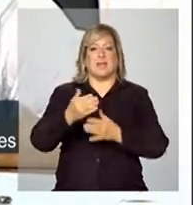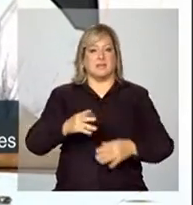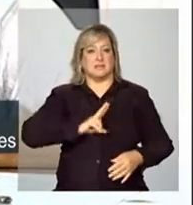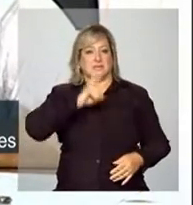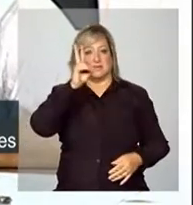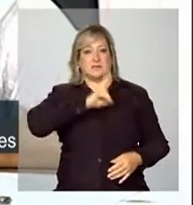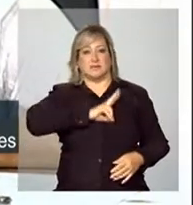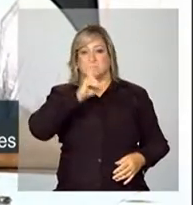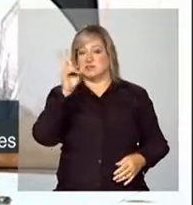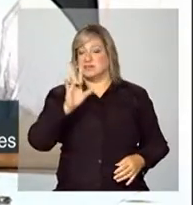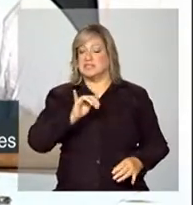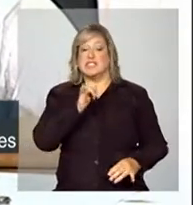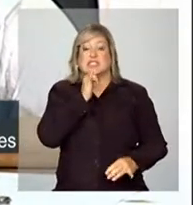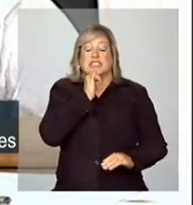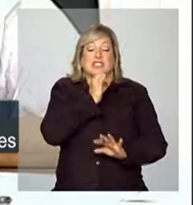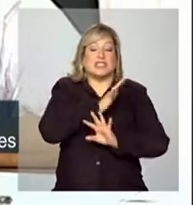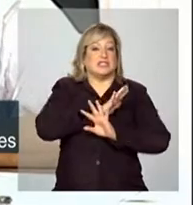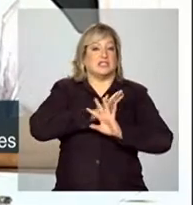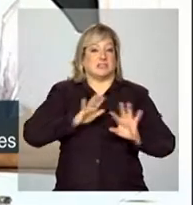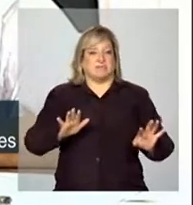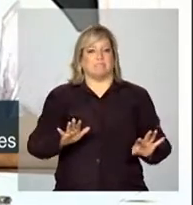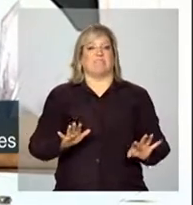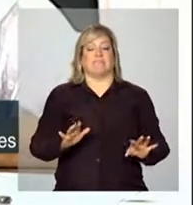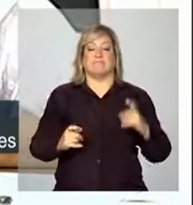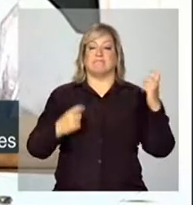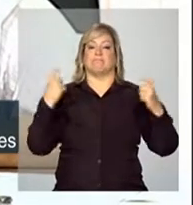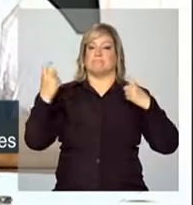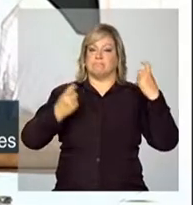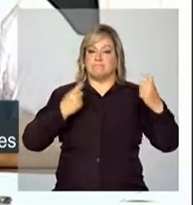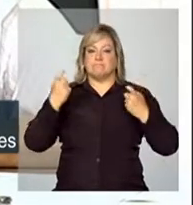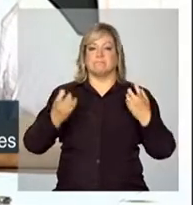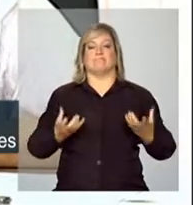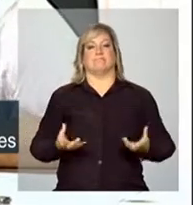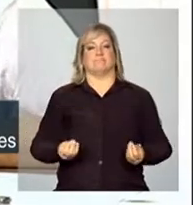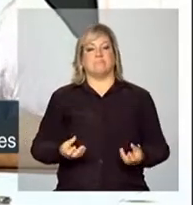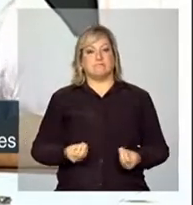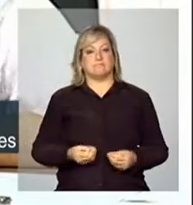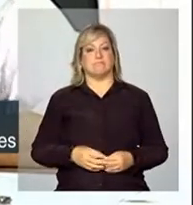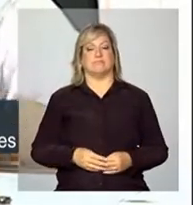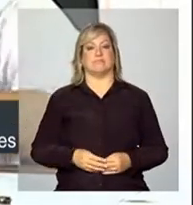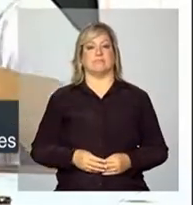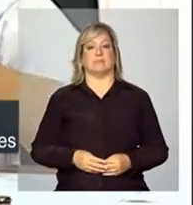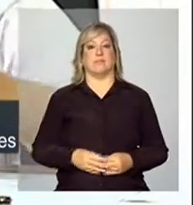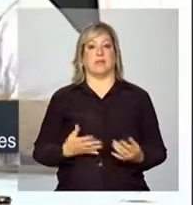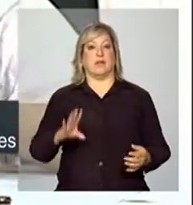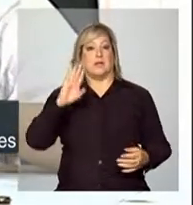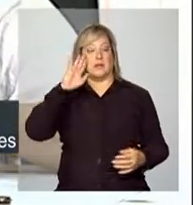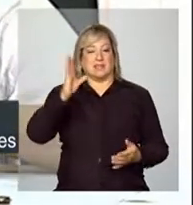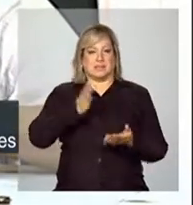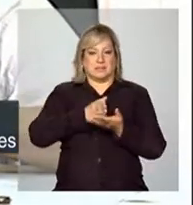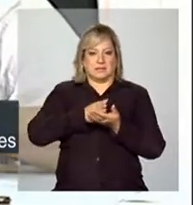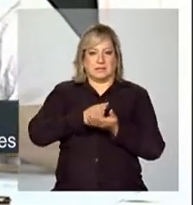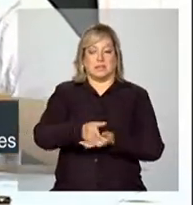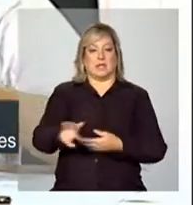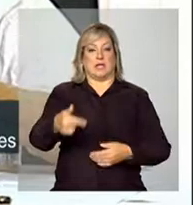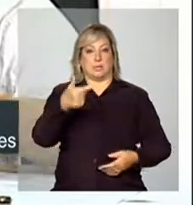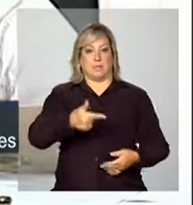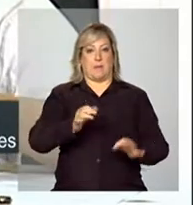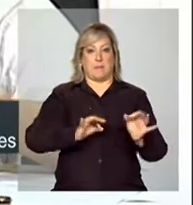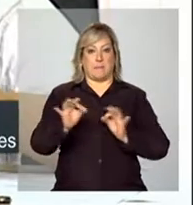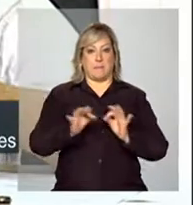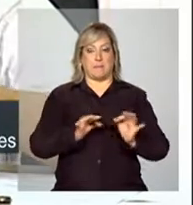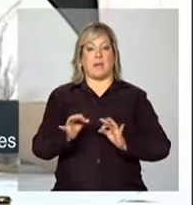mais alarmante e muito mais preocupante e a determinação do 2º plano